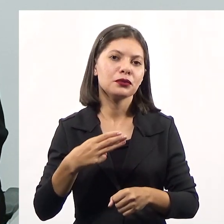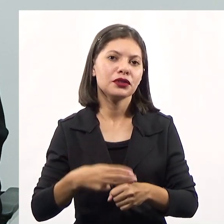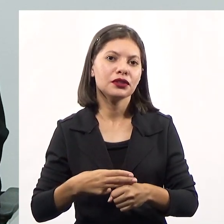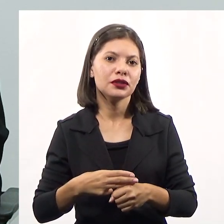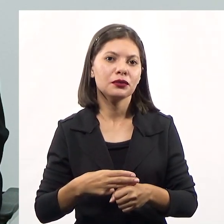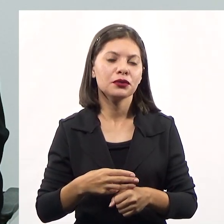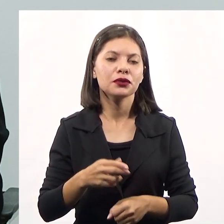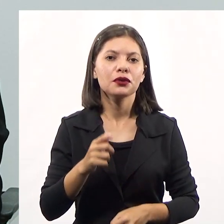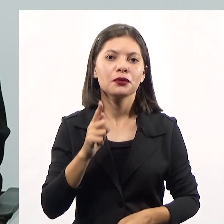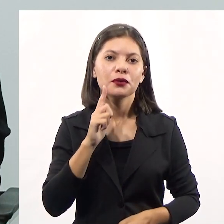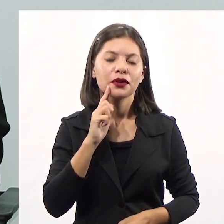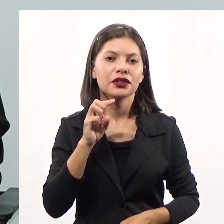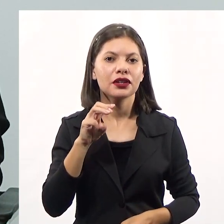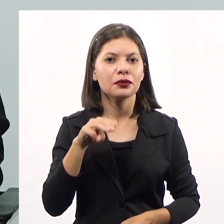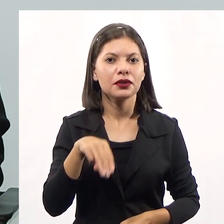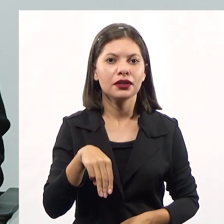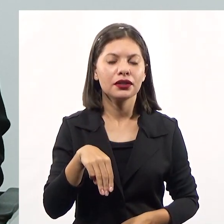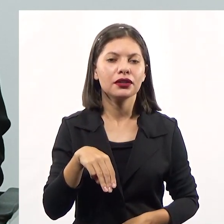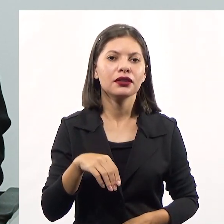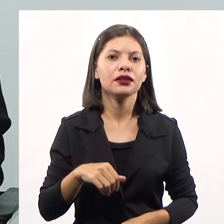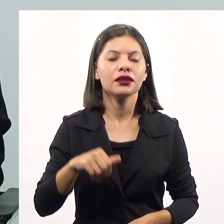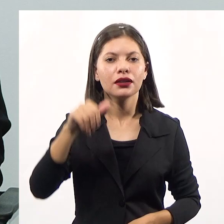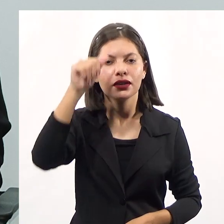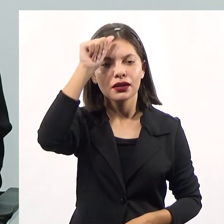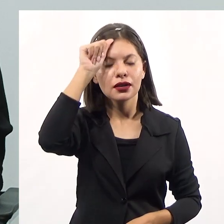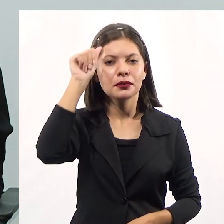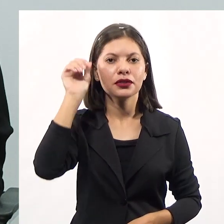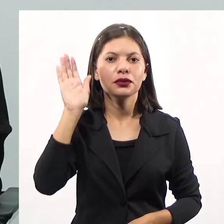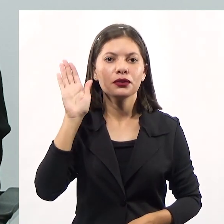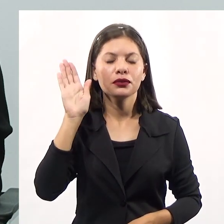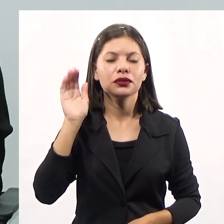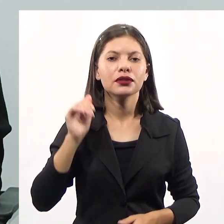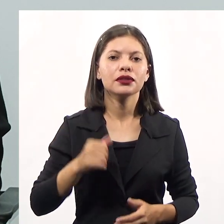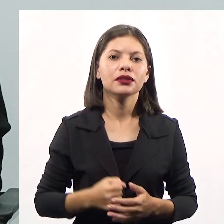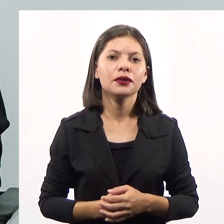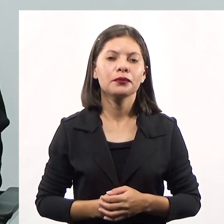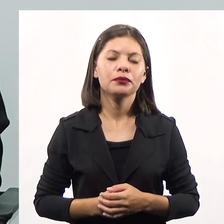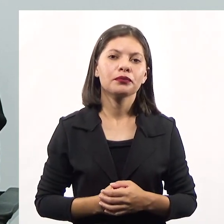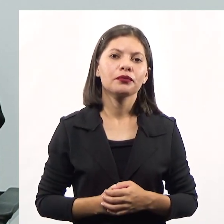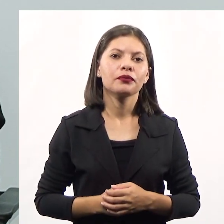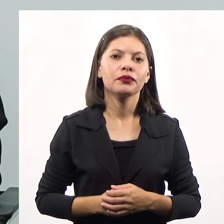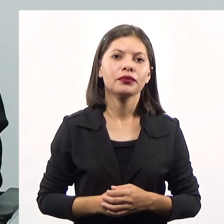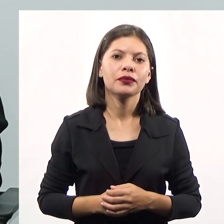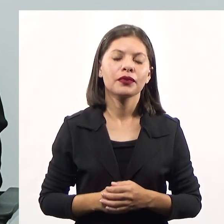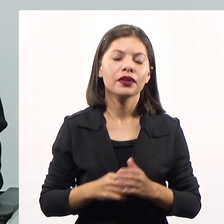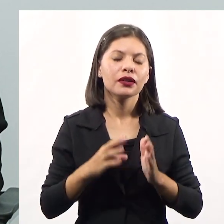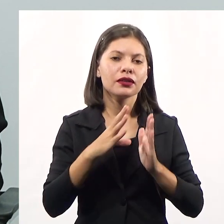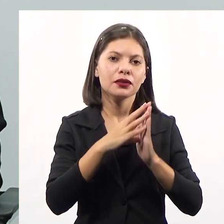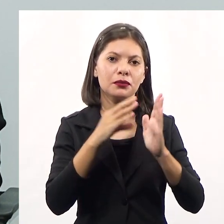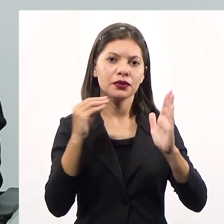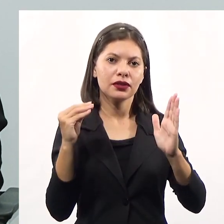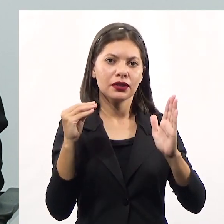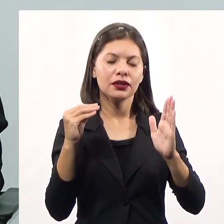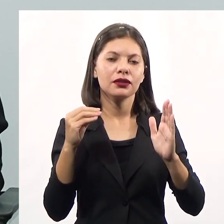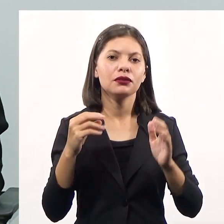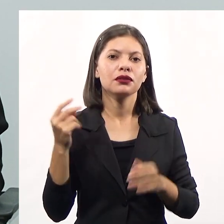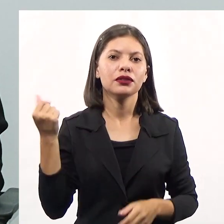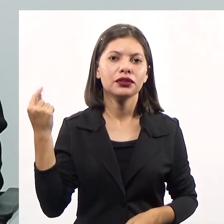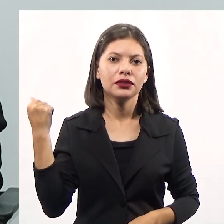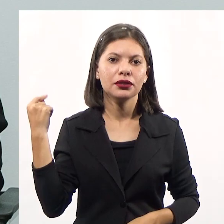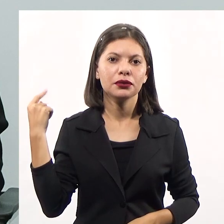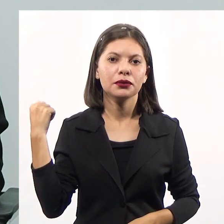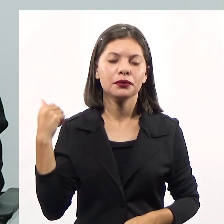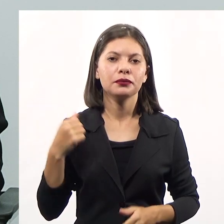como Guajará, o interior do Amazonas. Então, também, né, resgatando aí esse modelo do